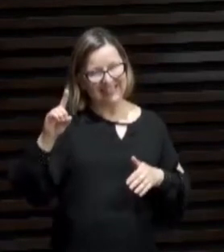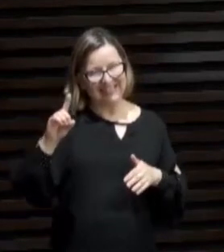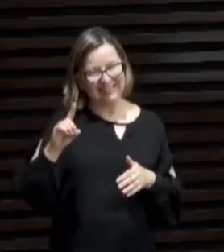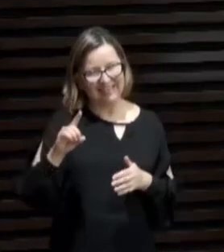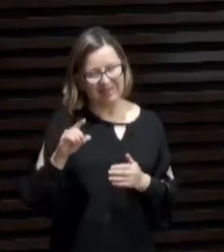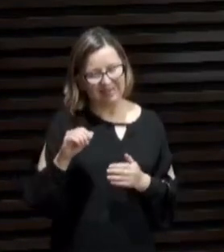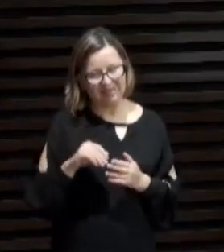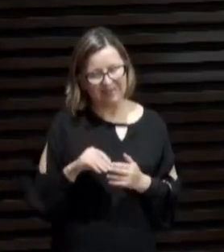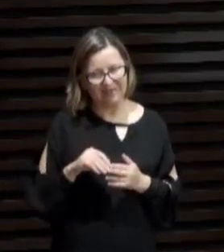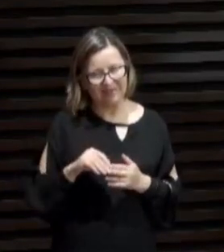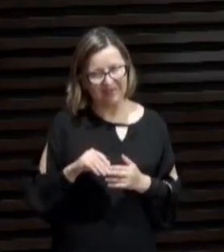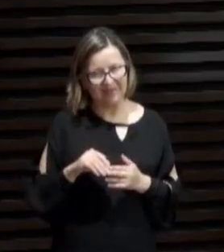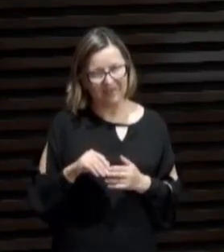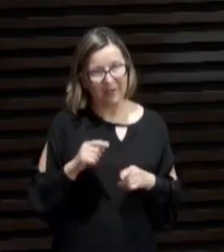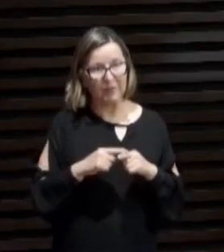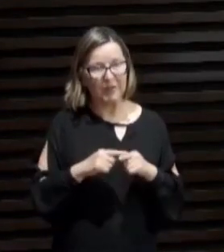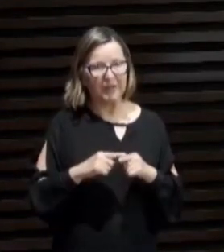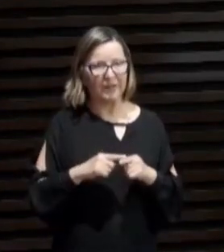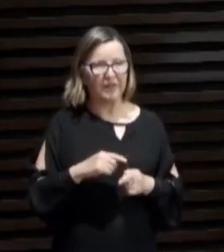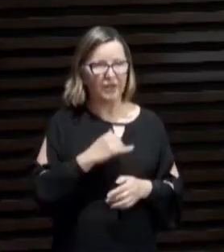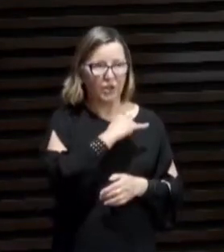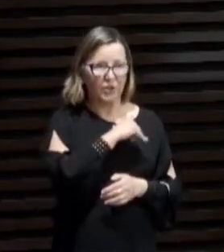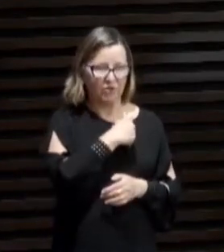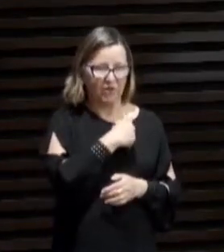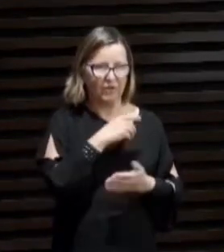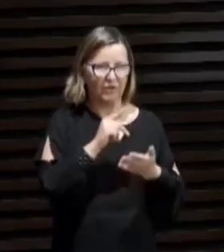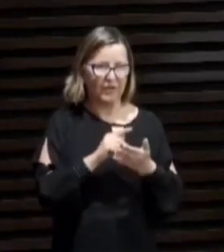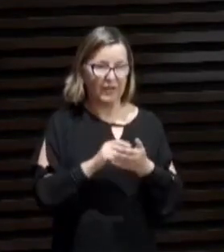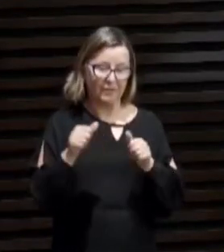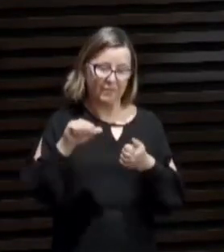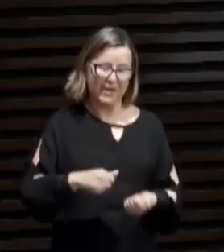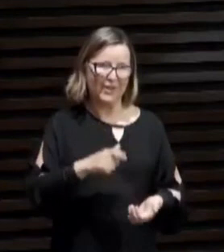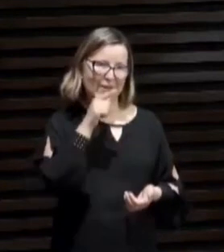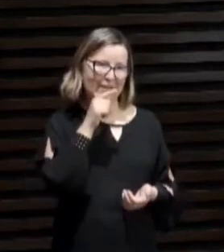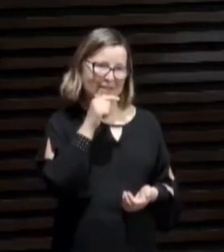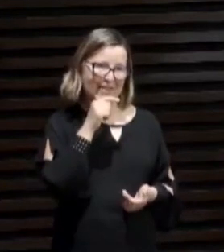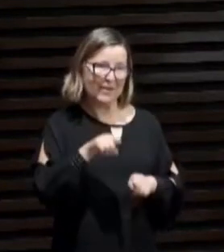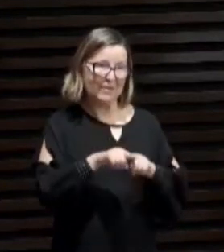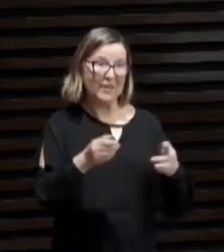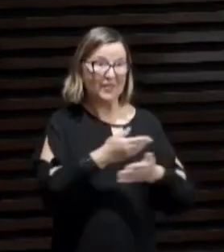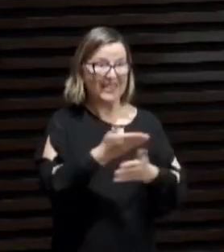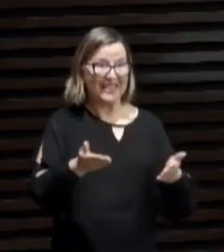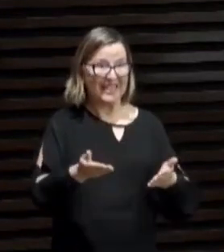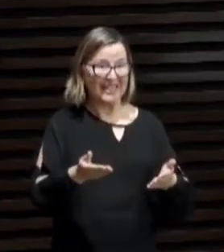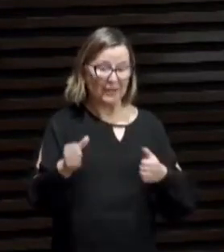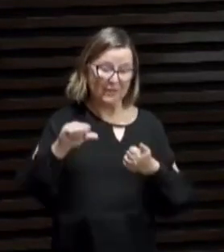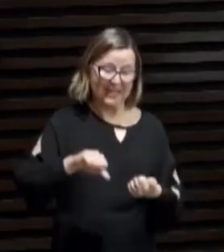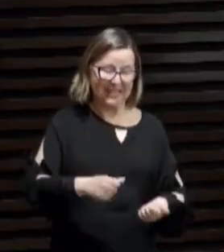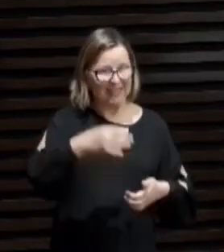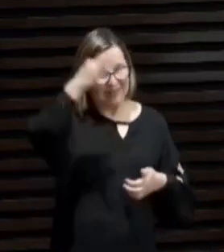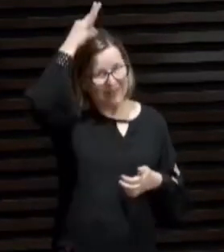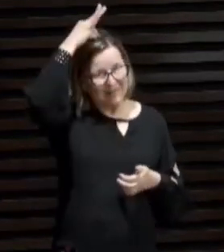ouvistes. Porque João, na verdade, batizou com água, mas vós sereis batizados com o